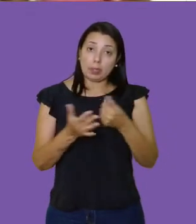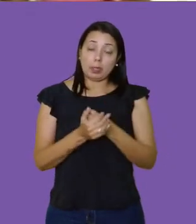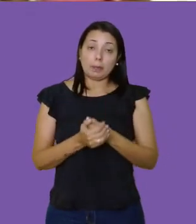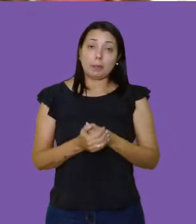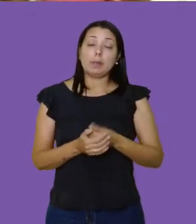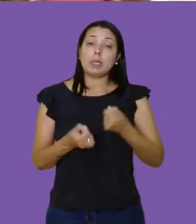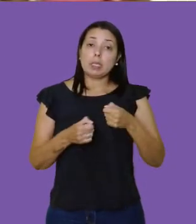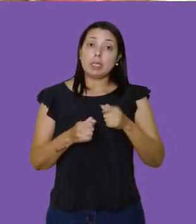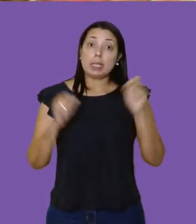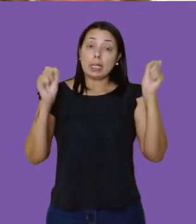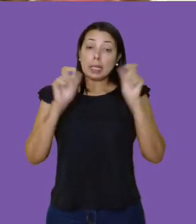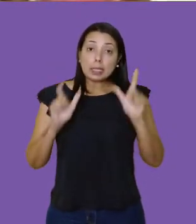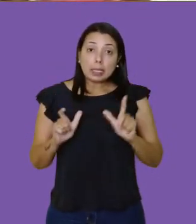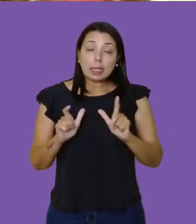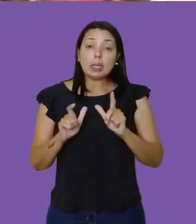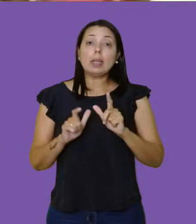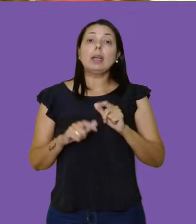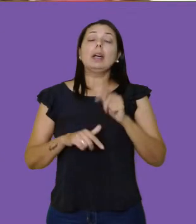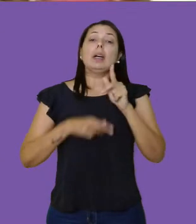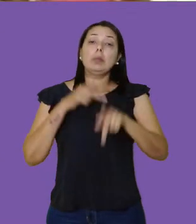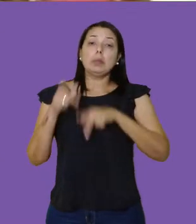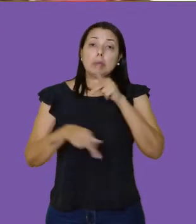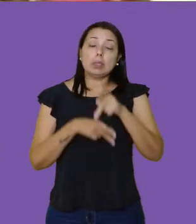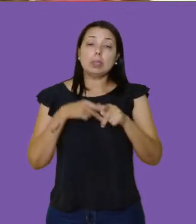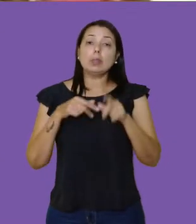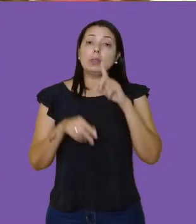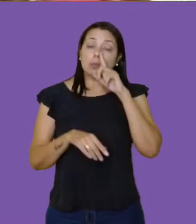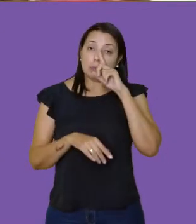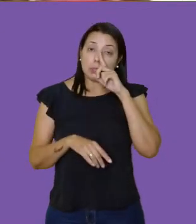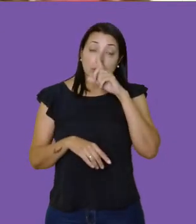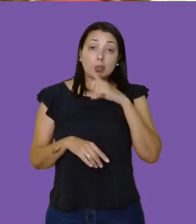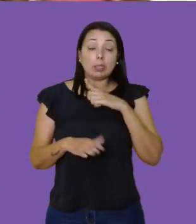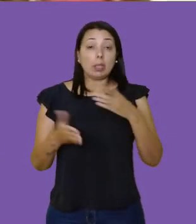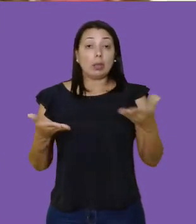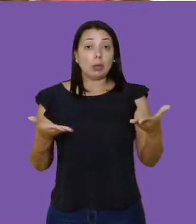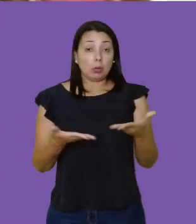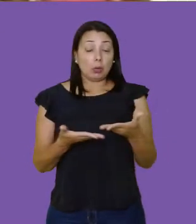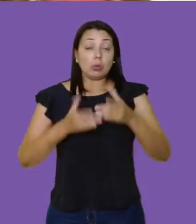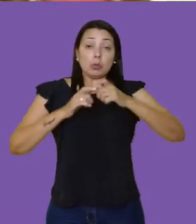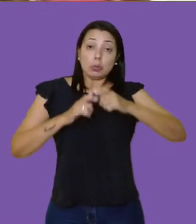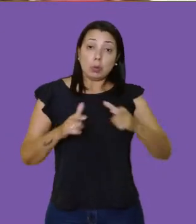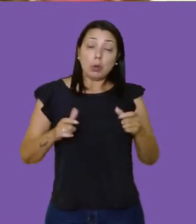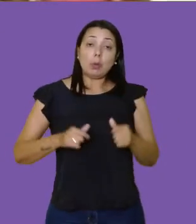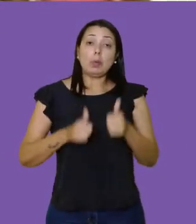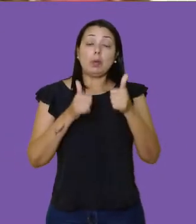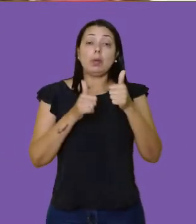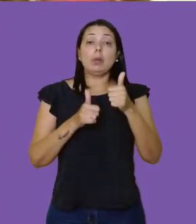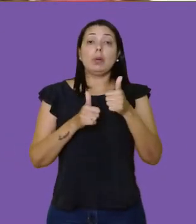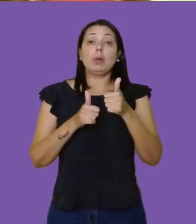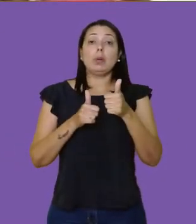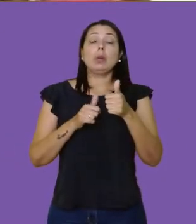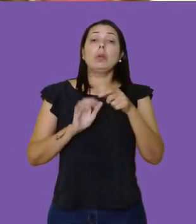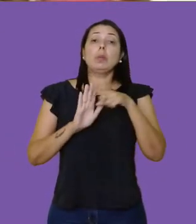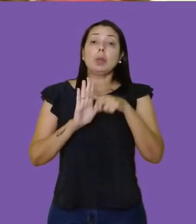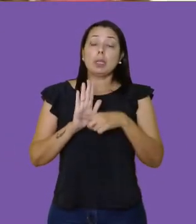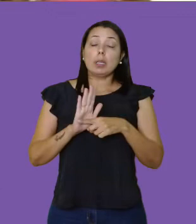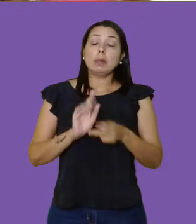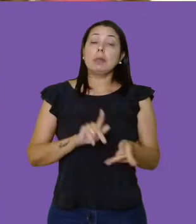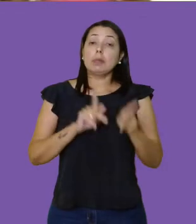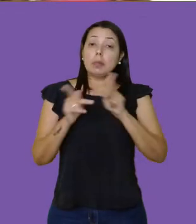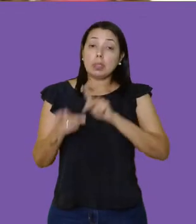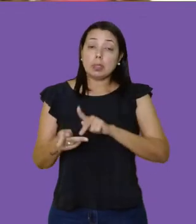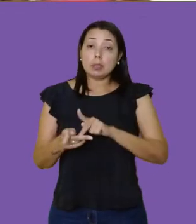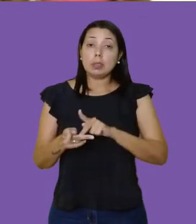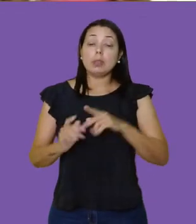que alertar a população do risco que se colocou hoje, o maior e o melhor programa de transferência de renda do mundo, né? O